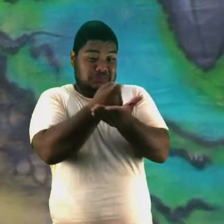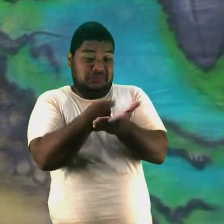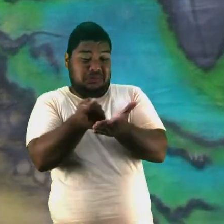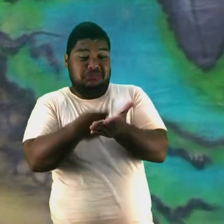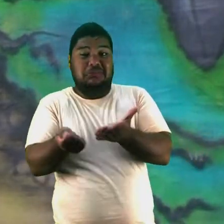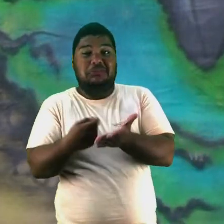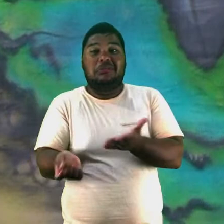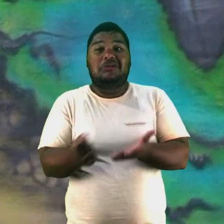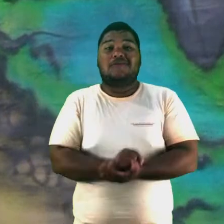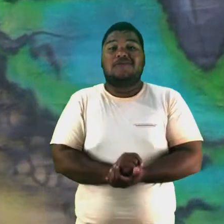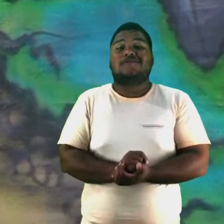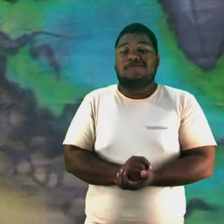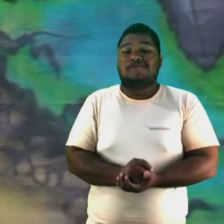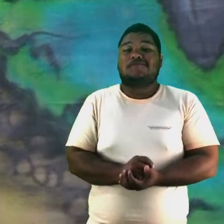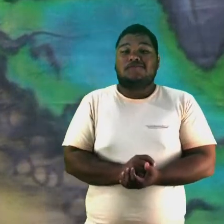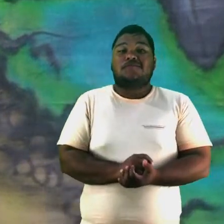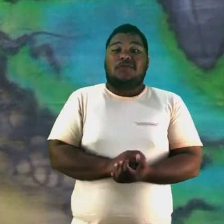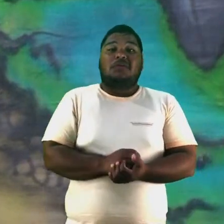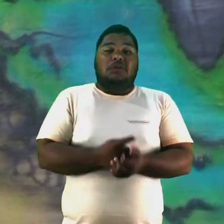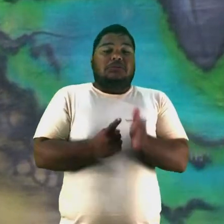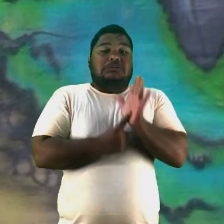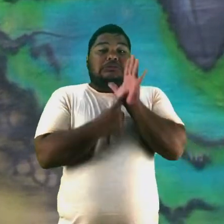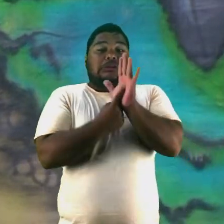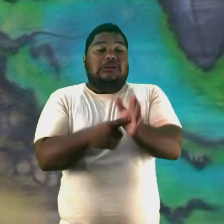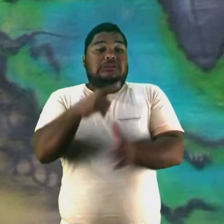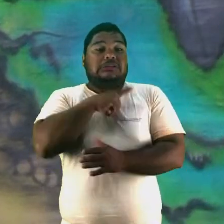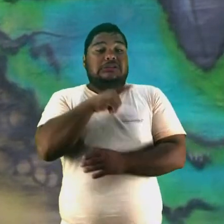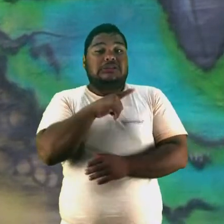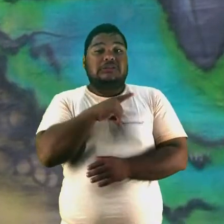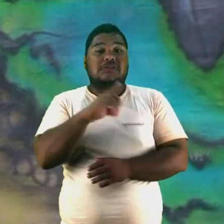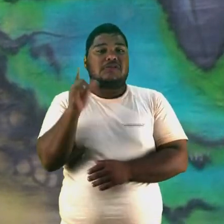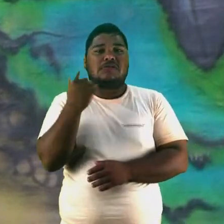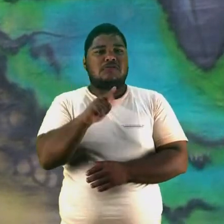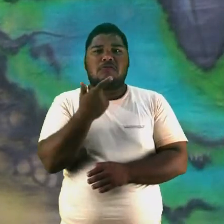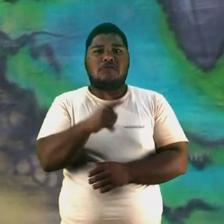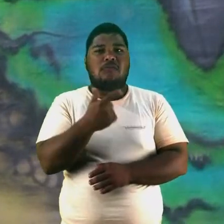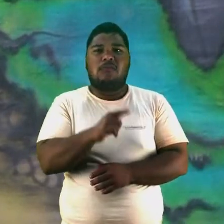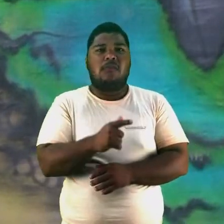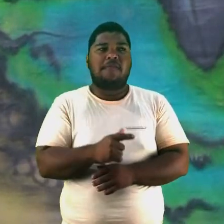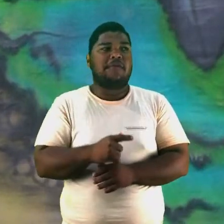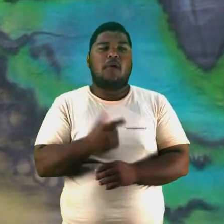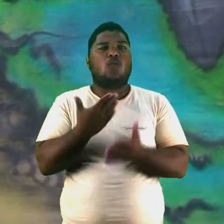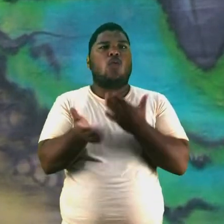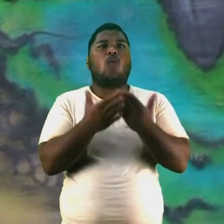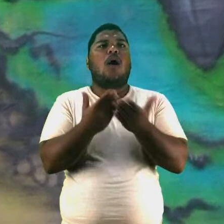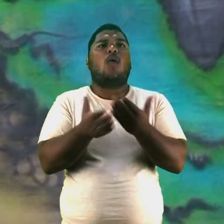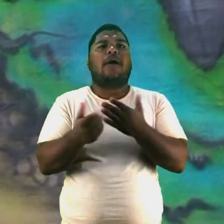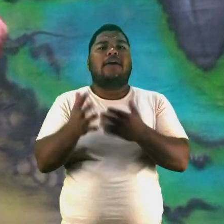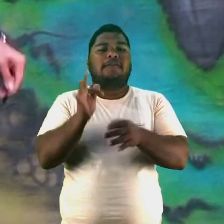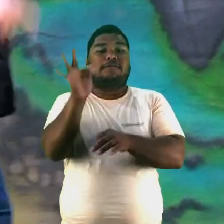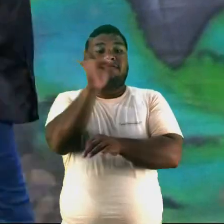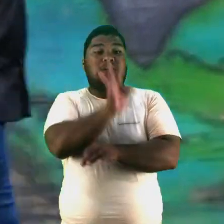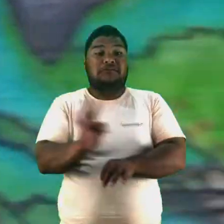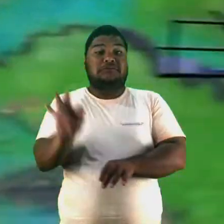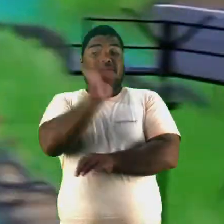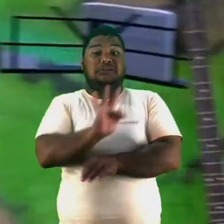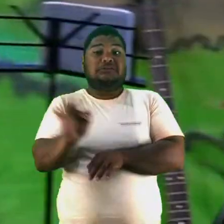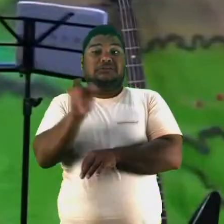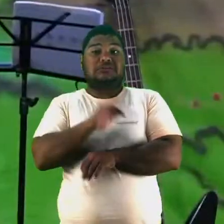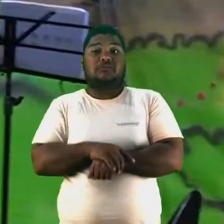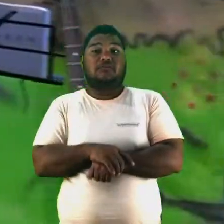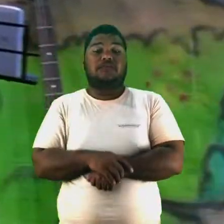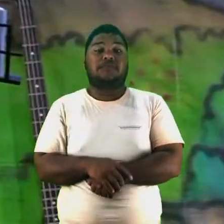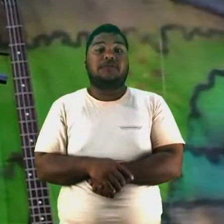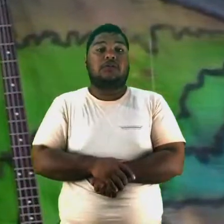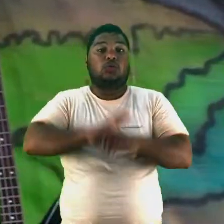E desses artigos publicados que ele tem, não foram publicados em qualquer universidade, nas principais universidades